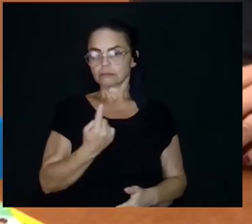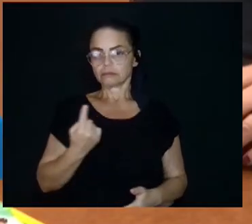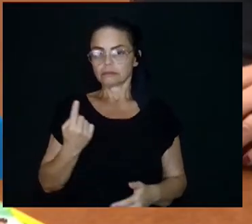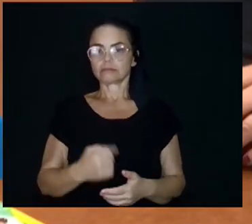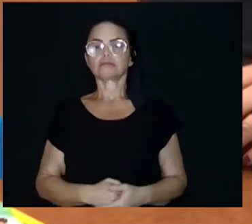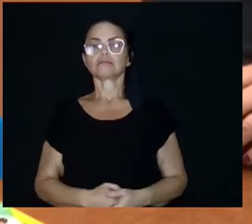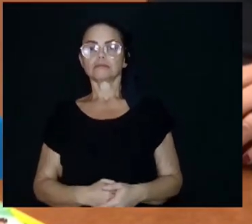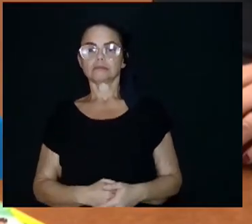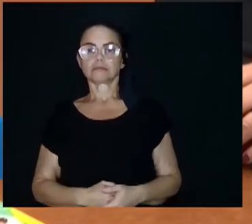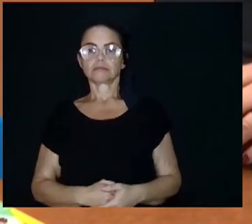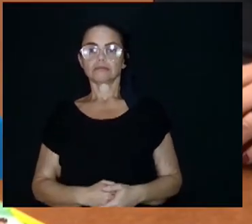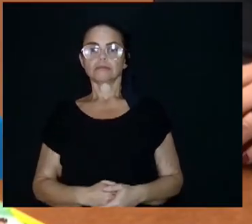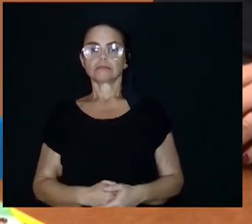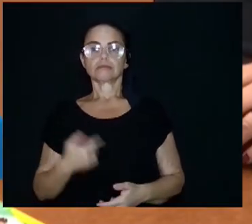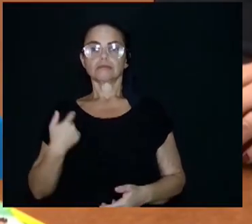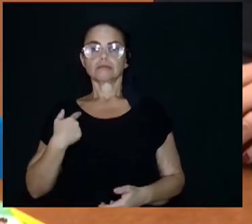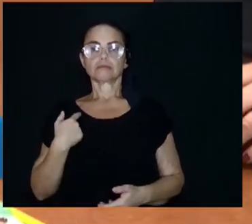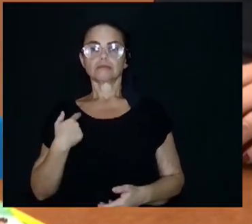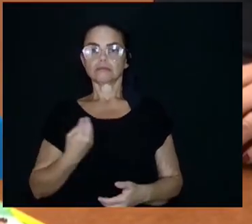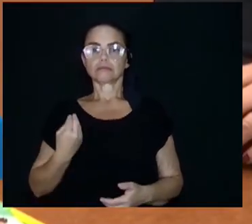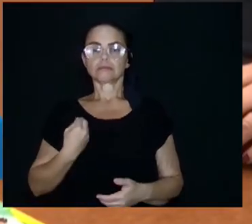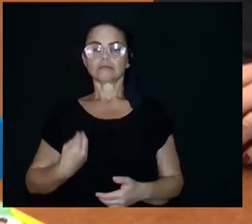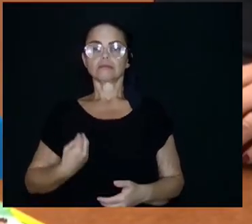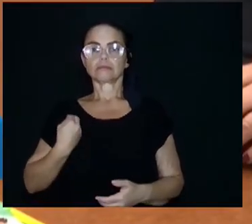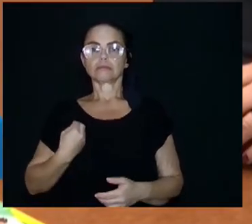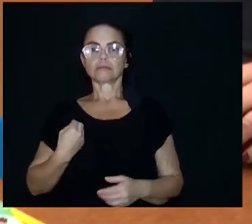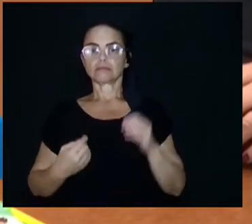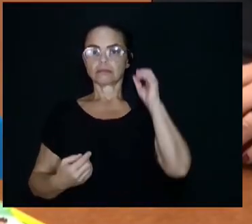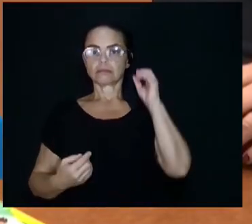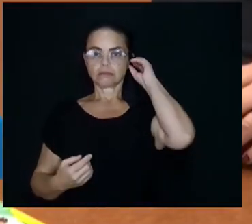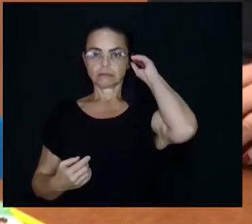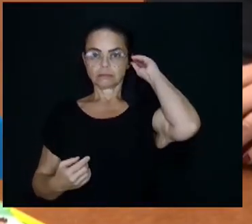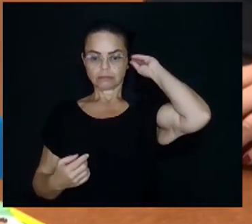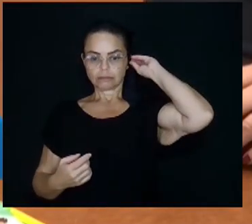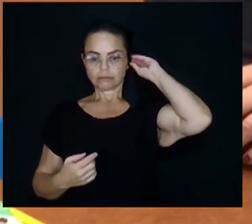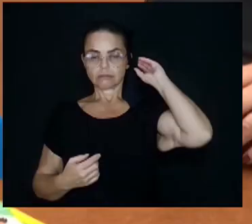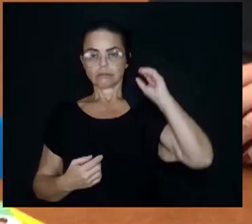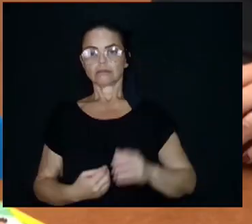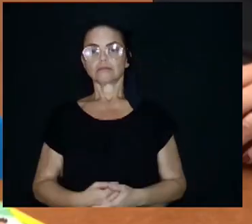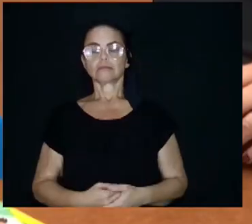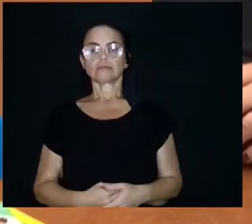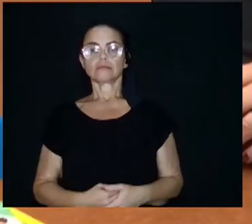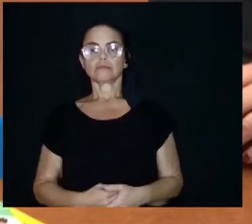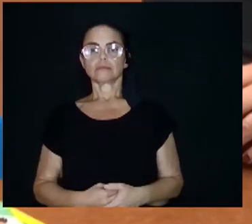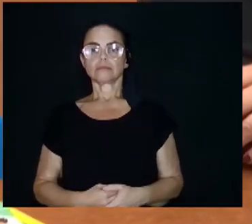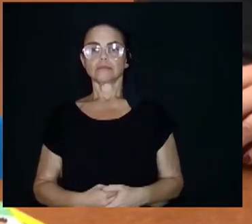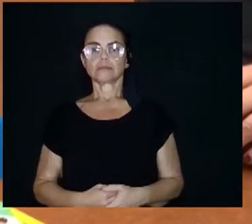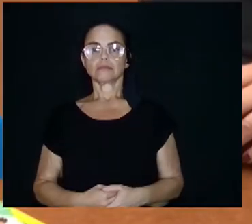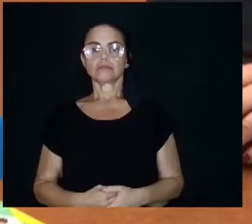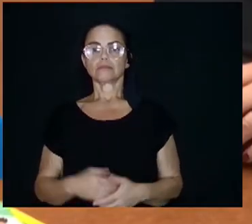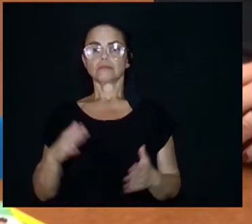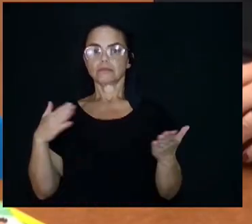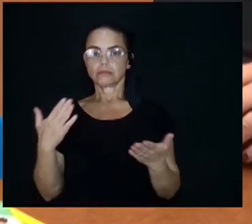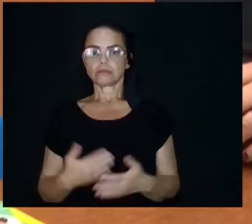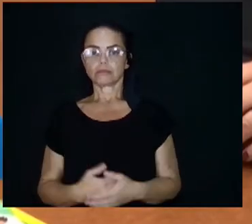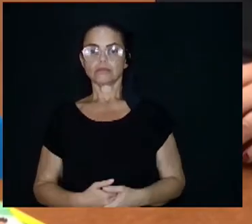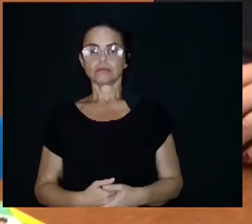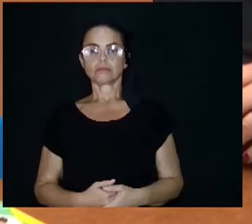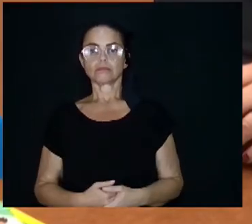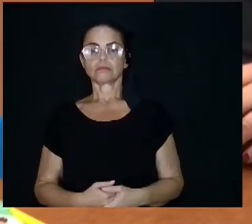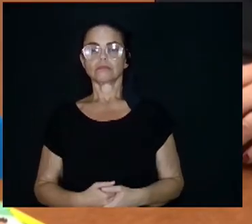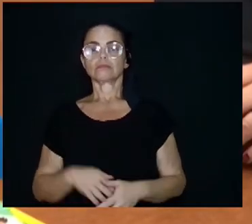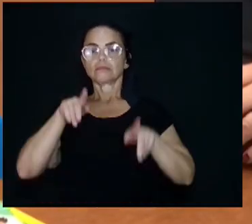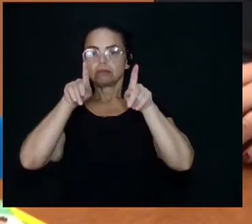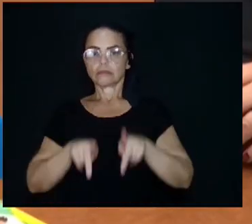a gente se propõe a ser um representante, a gente quer representar de fato, né? Então, quando a população, o